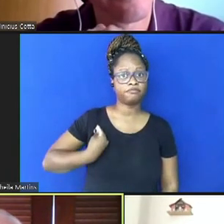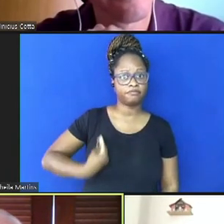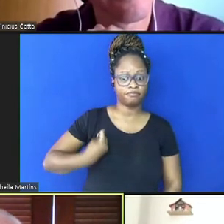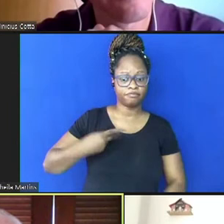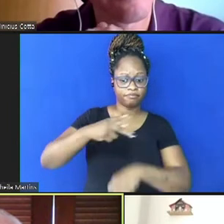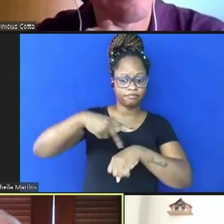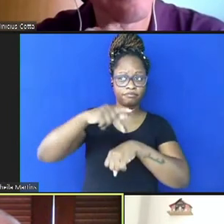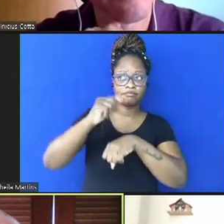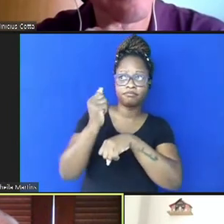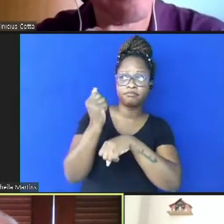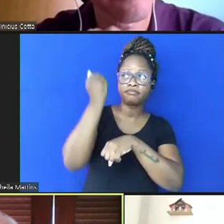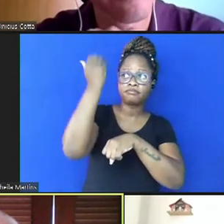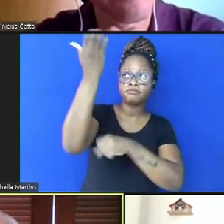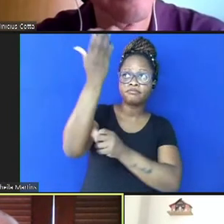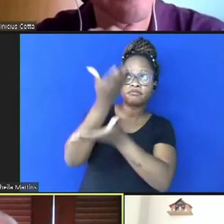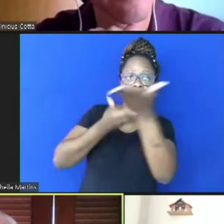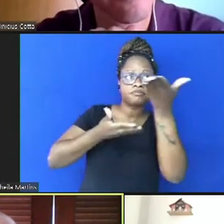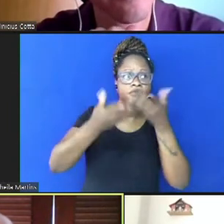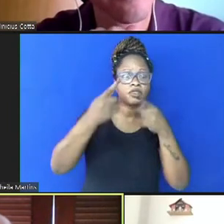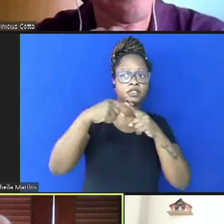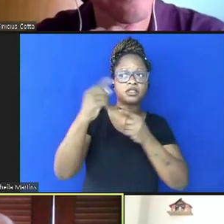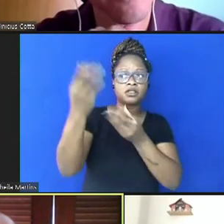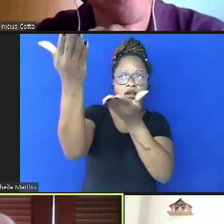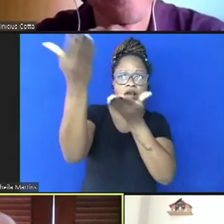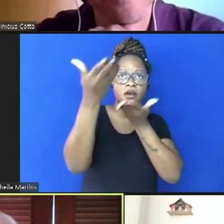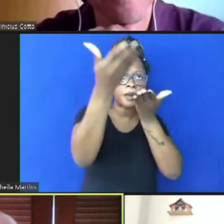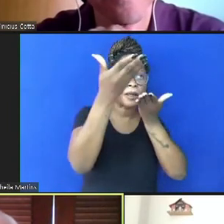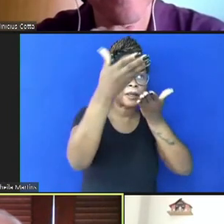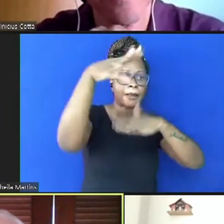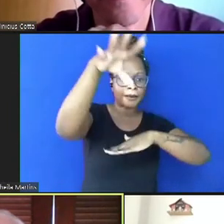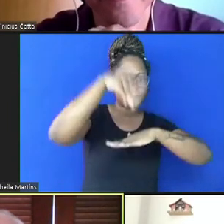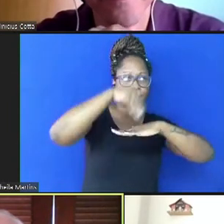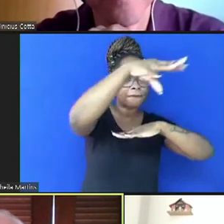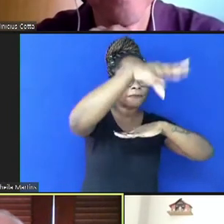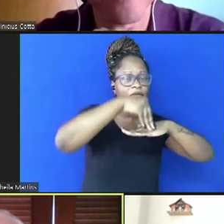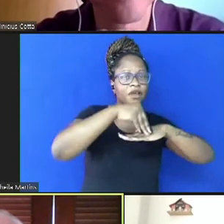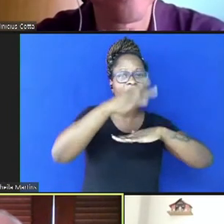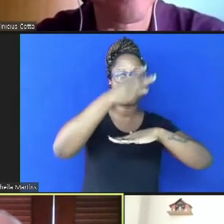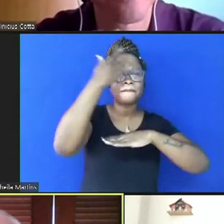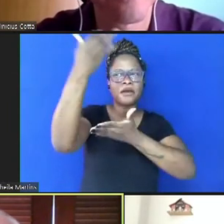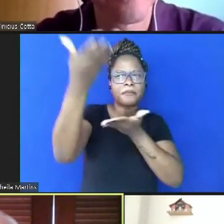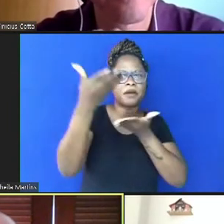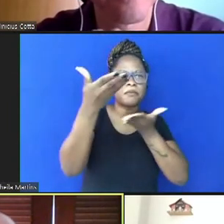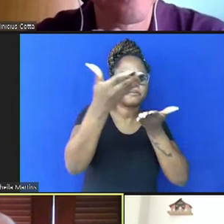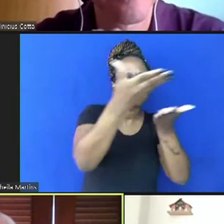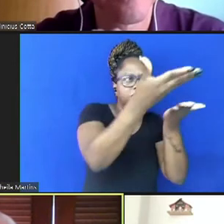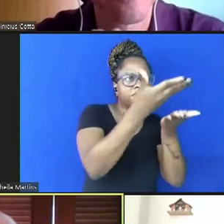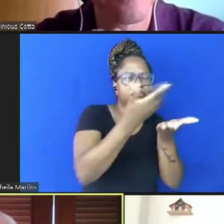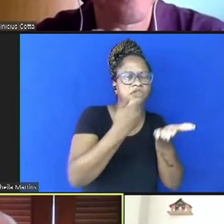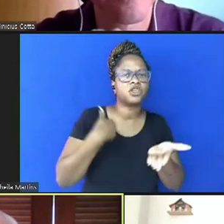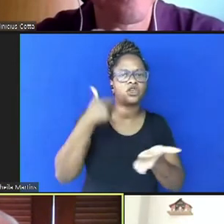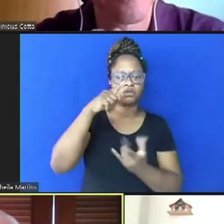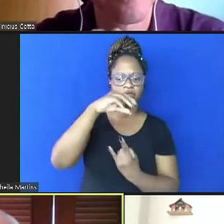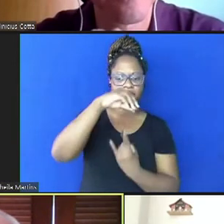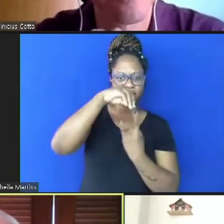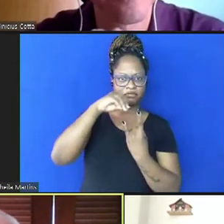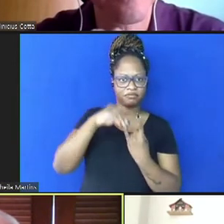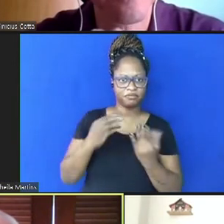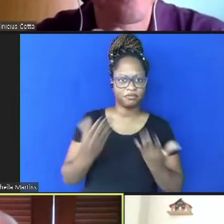da presença de cooperação internacional, de visitantes internacionais à Fundação Oswaldo Cruz. E